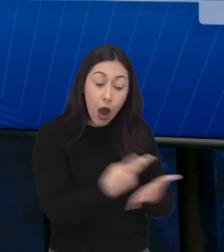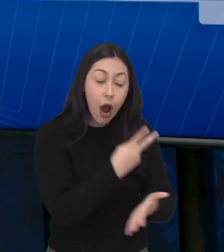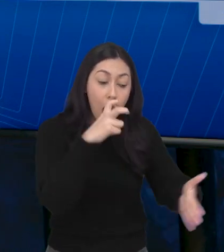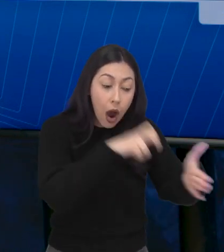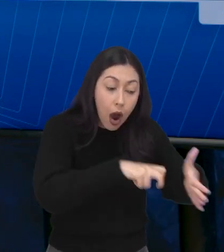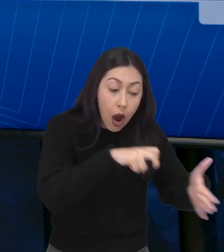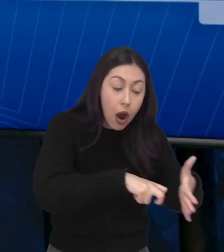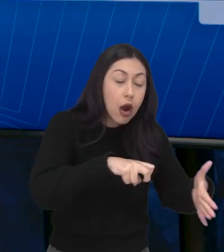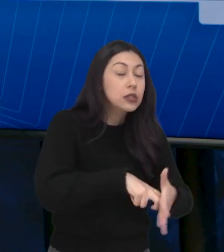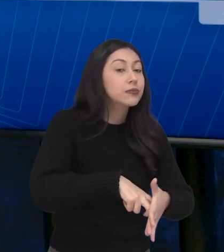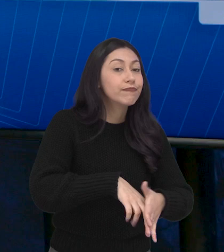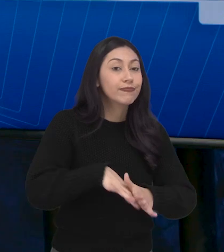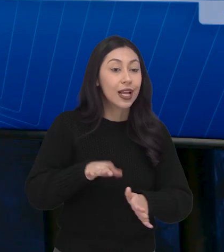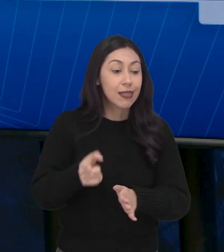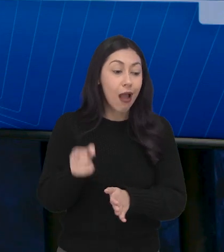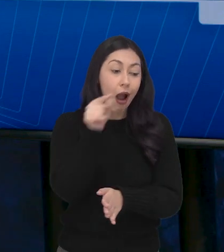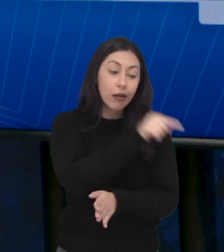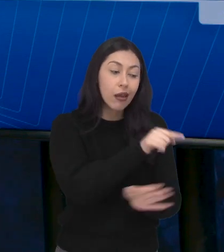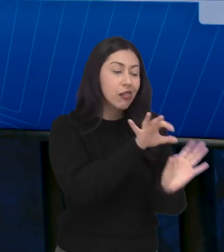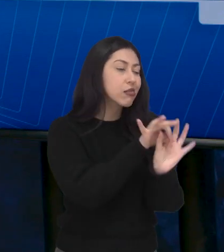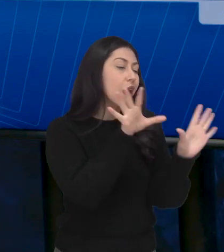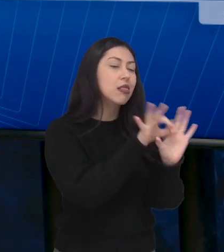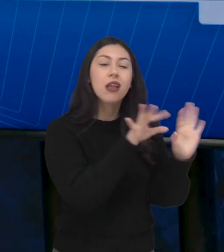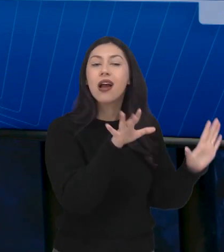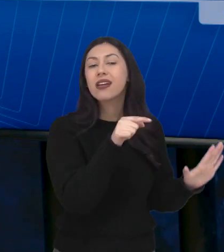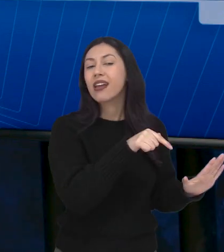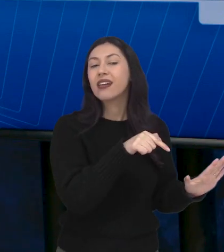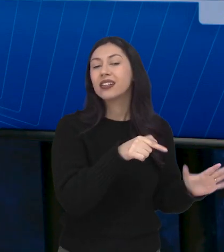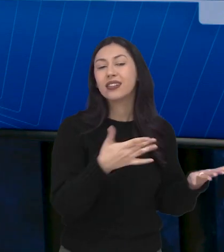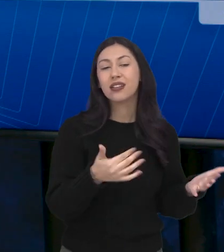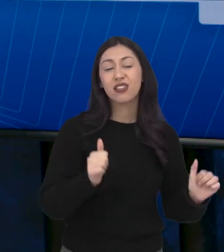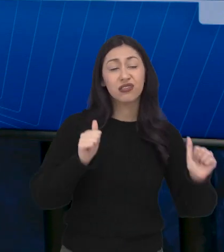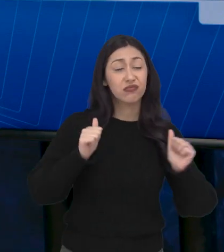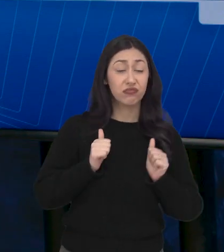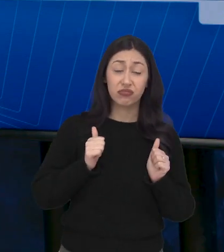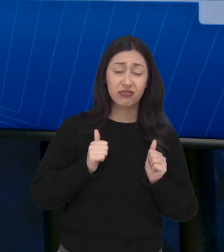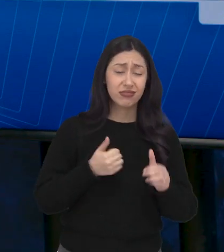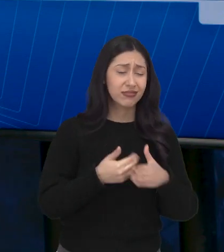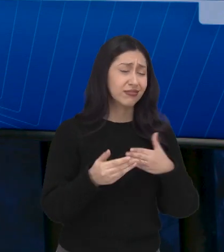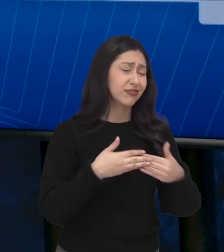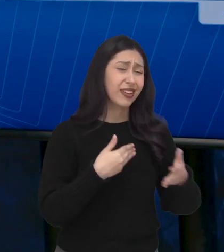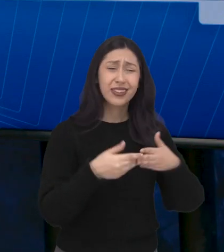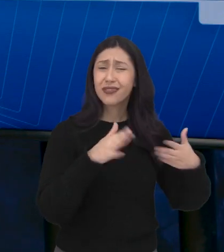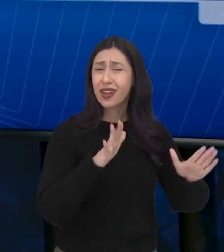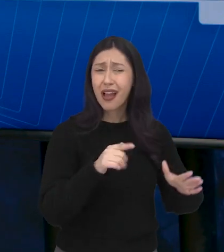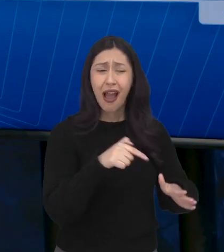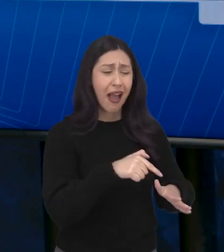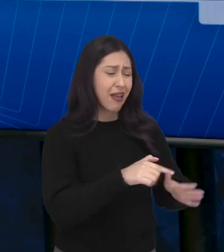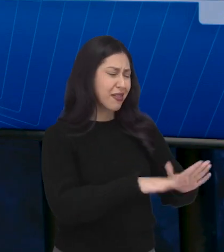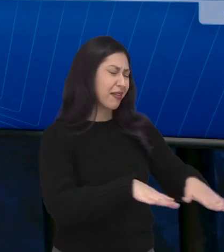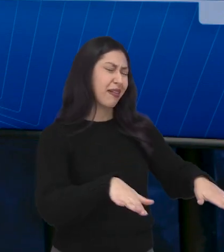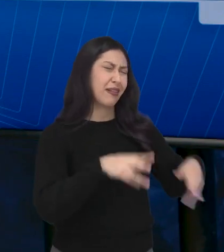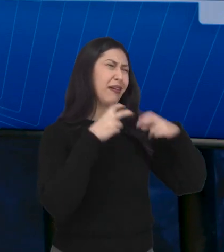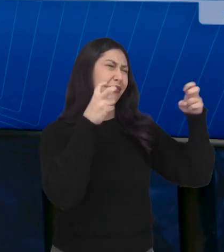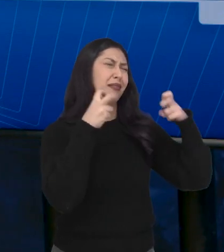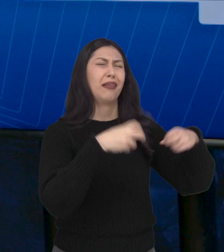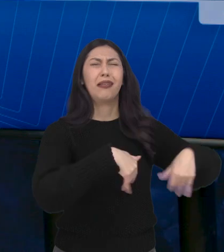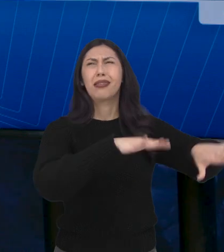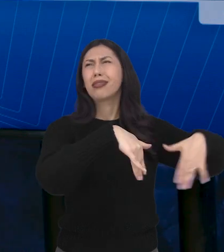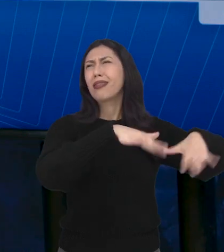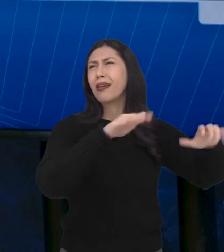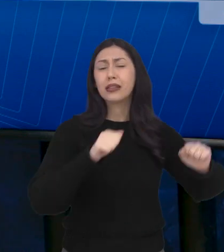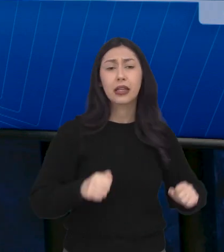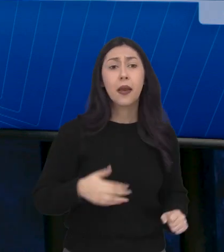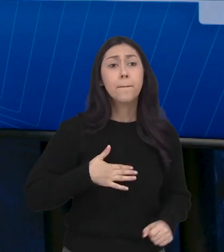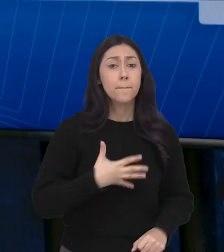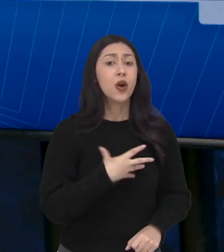faz de errado, né? E a permissiva, ao contrário, é quando eu negligencio, eu tanto faz. Então, o meu filho está gritando, ah, tanto faz, deixa ele